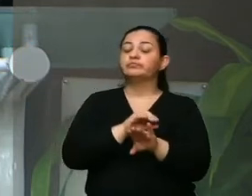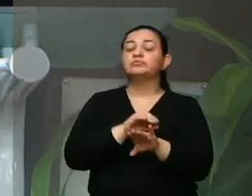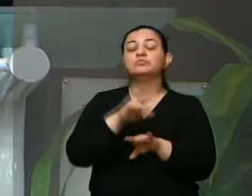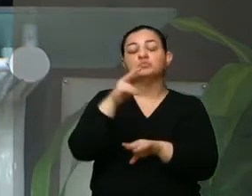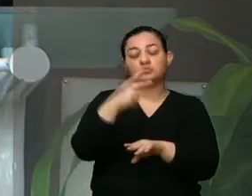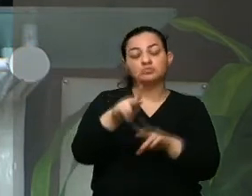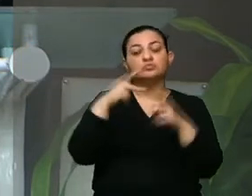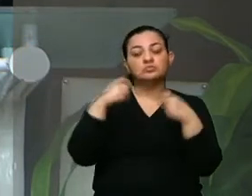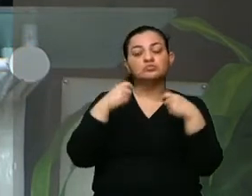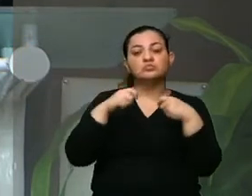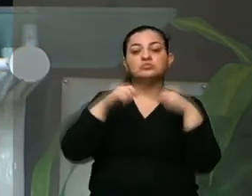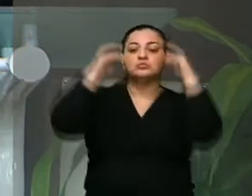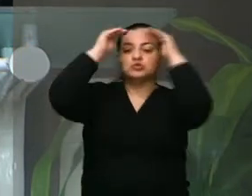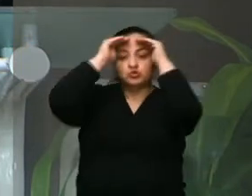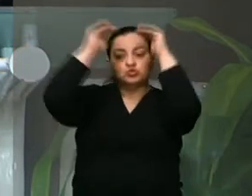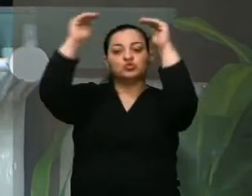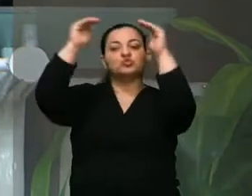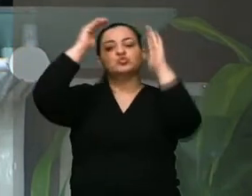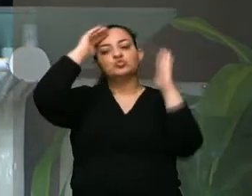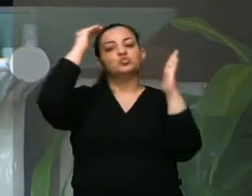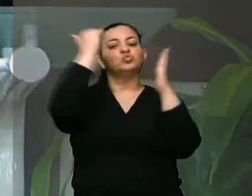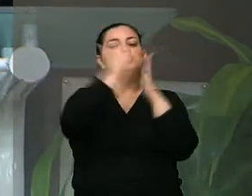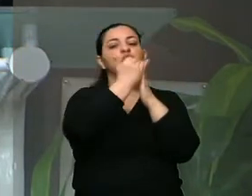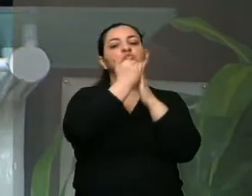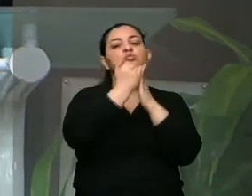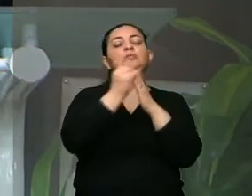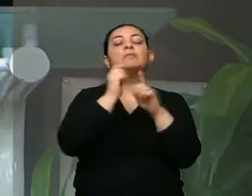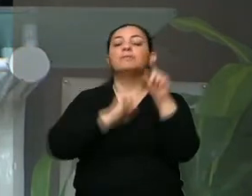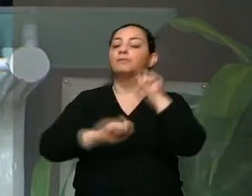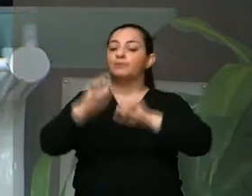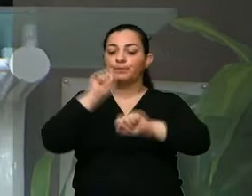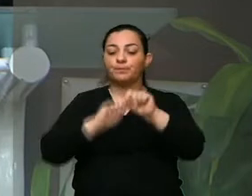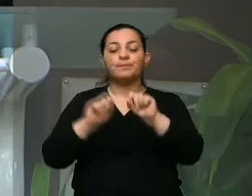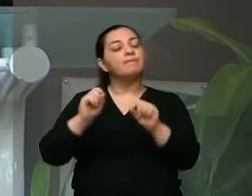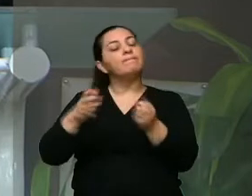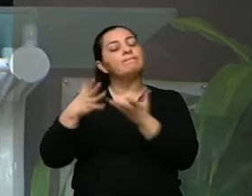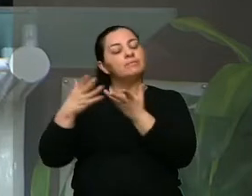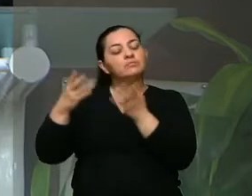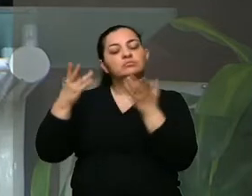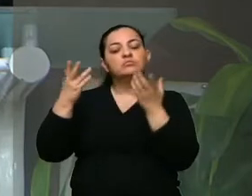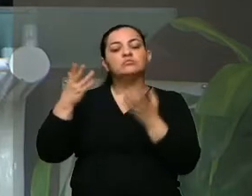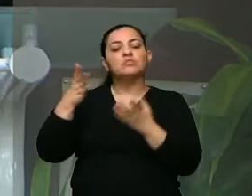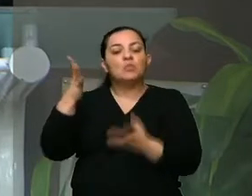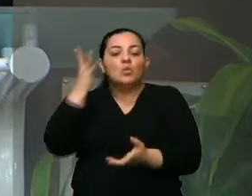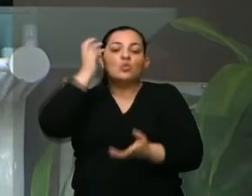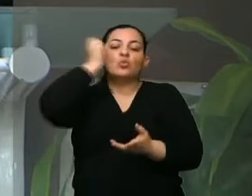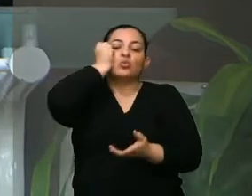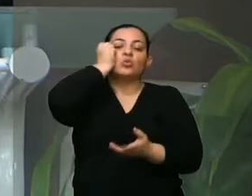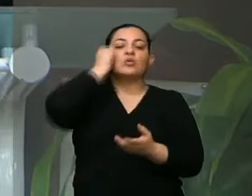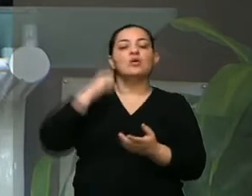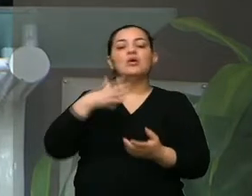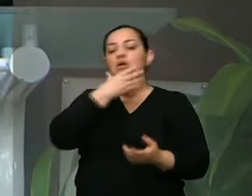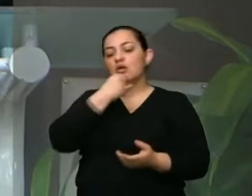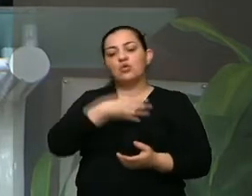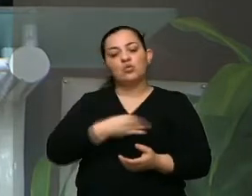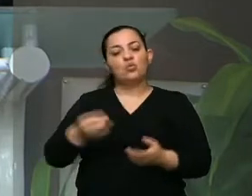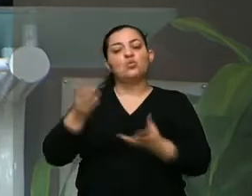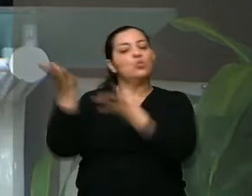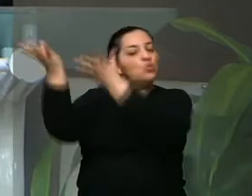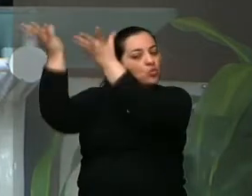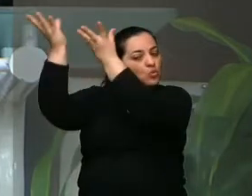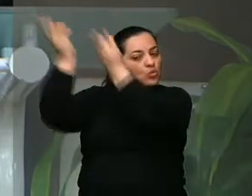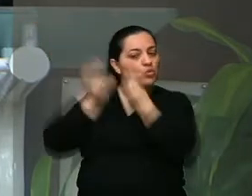você tem que mostrar a obediência para que você receba a adoção de filho se tornando então herdeiro